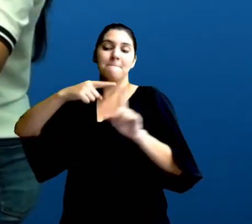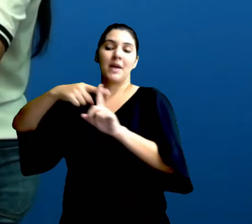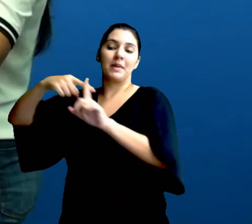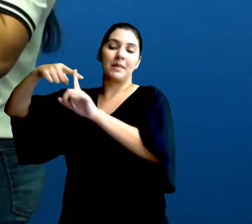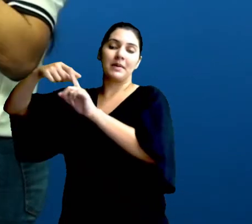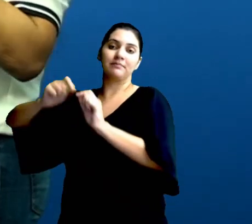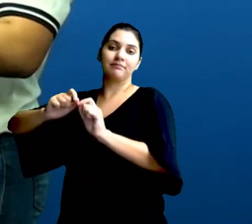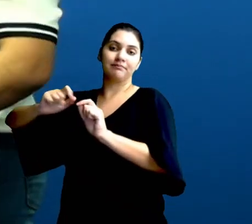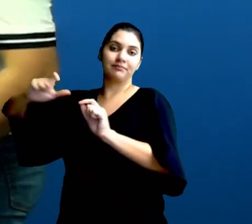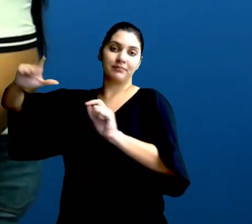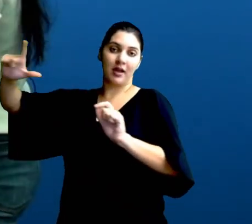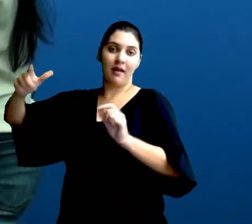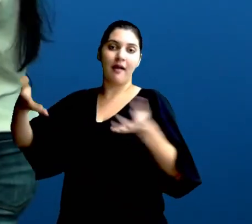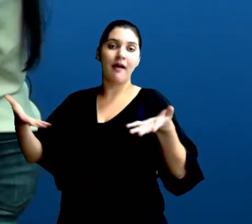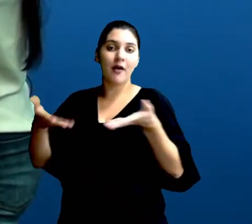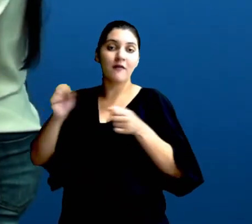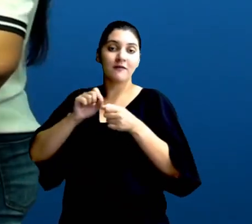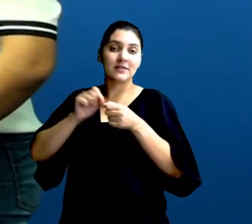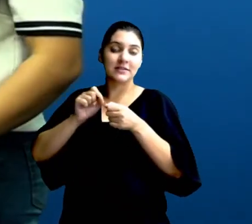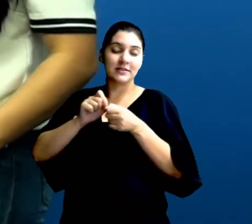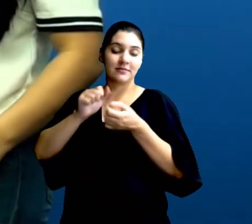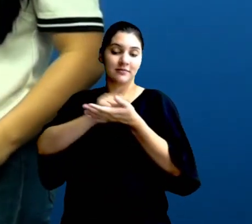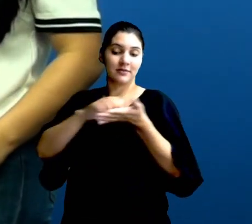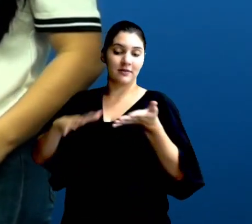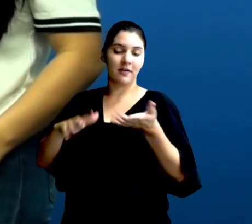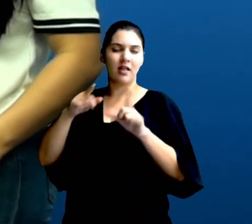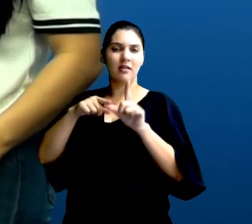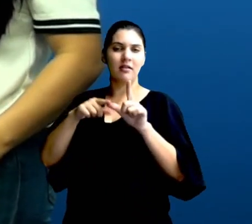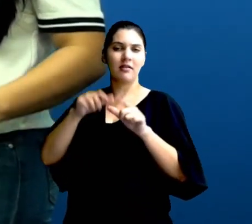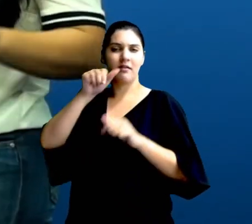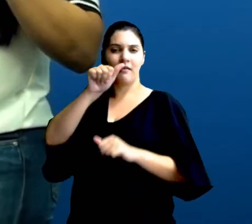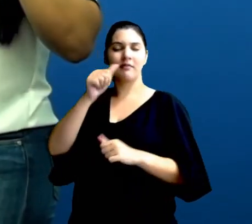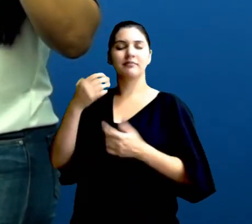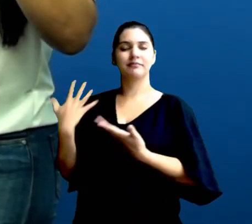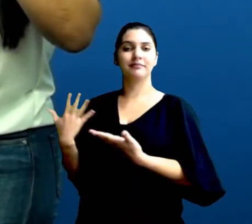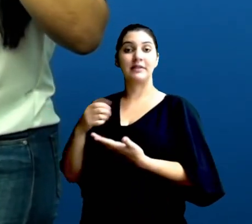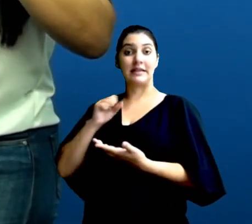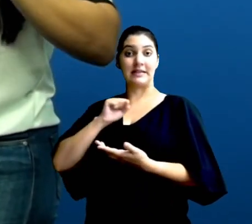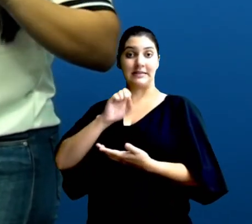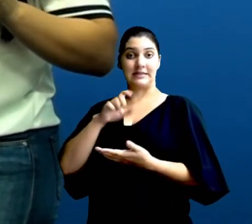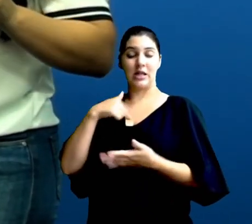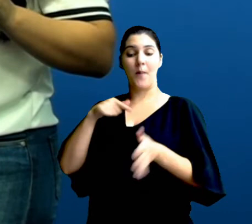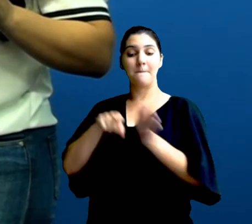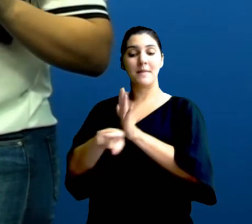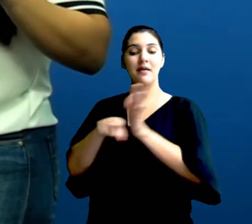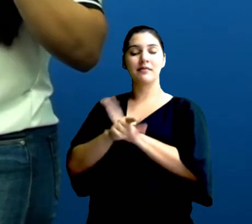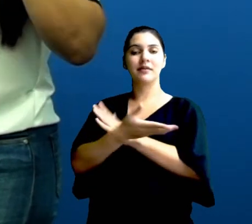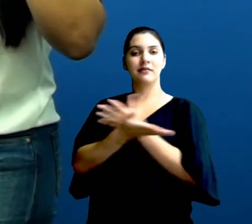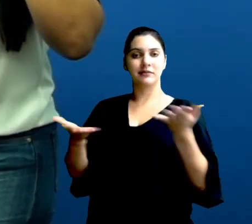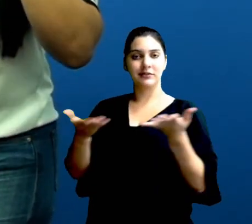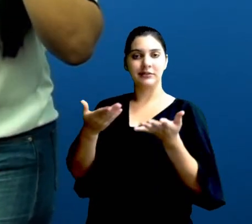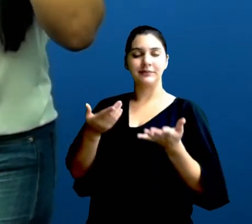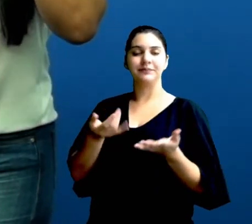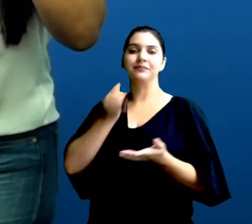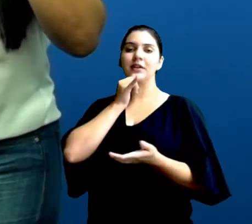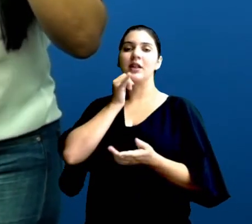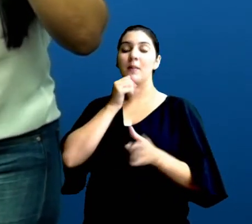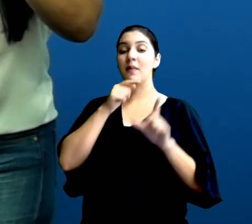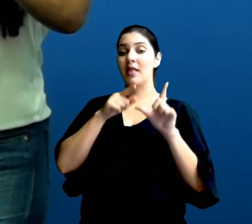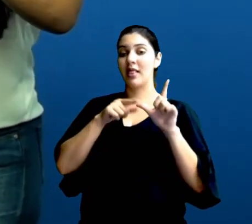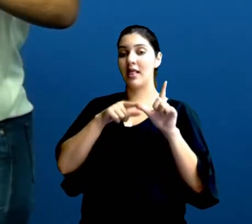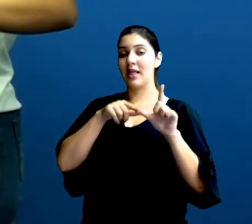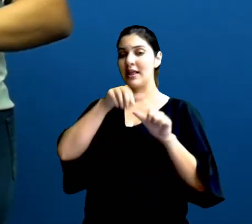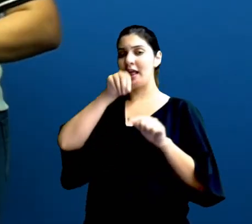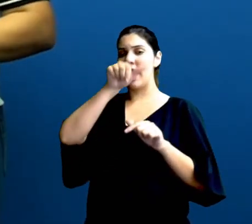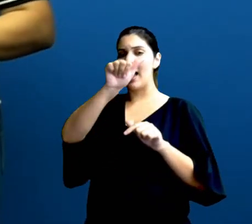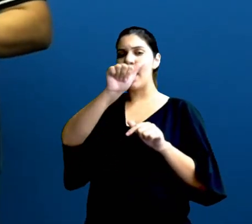agora. Vamos fazer exercício. Olha a letra A aqui. Se eu perguntar a você, a letrinha A